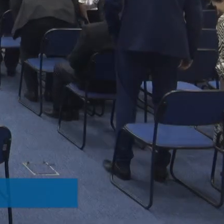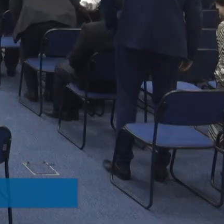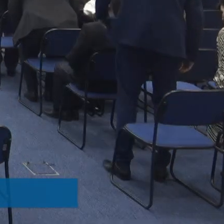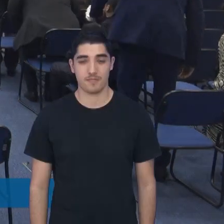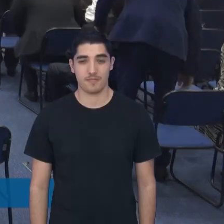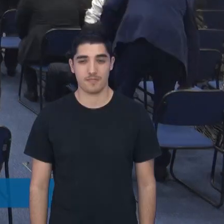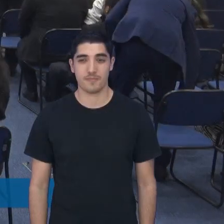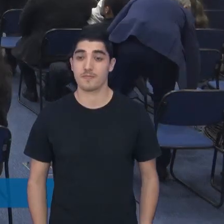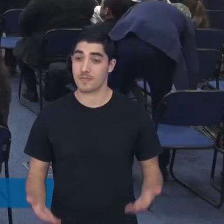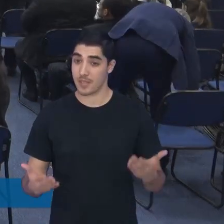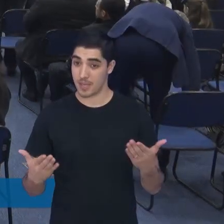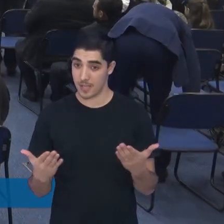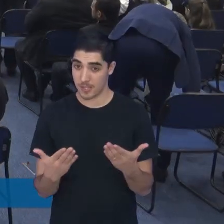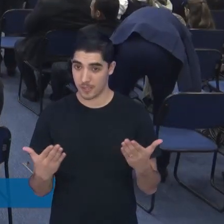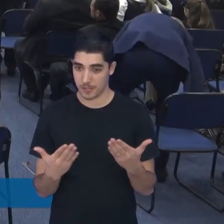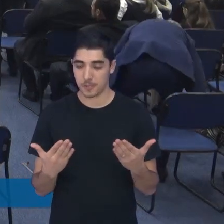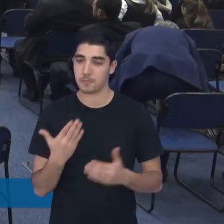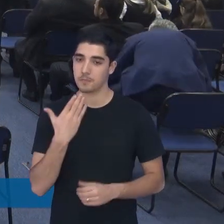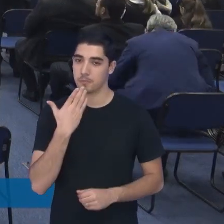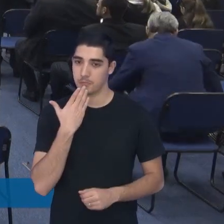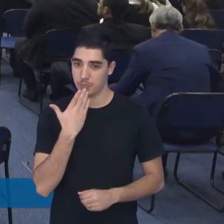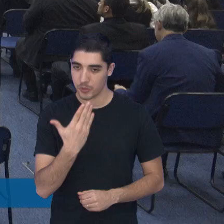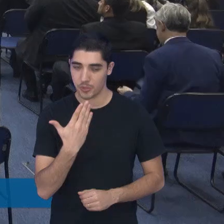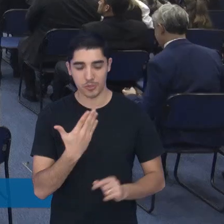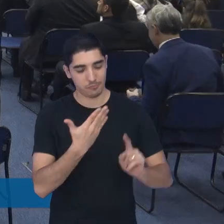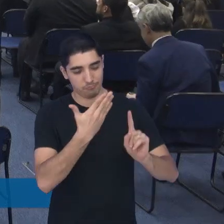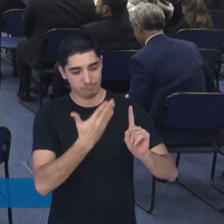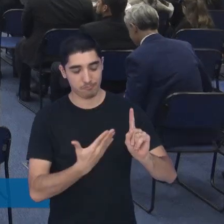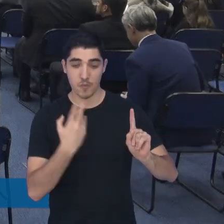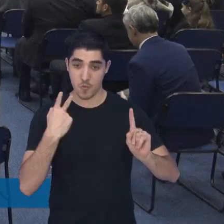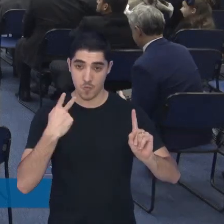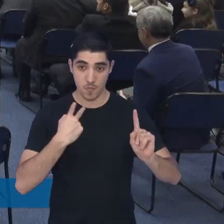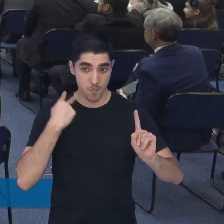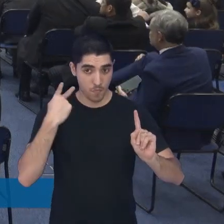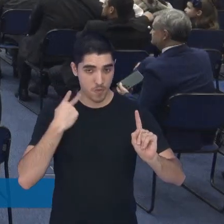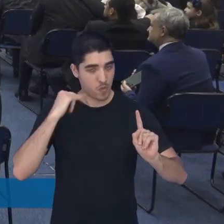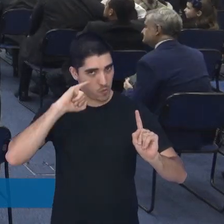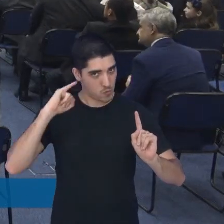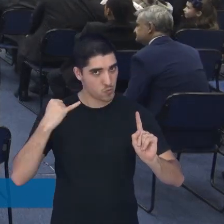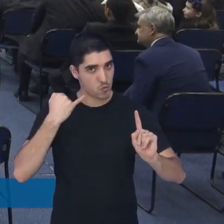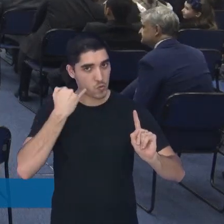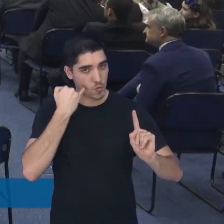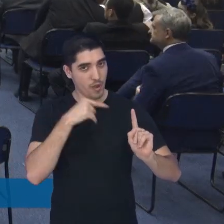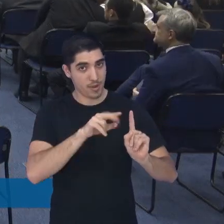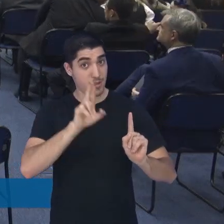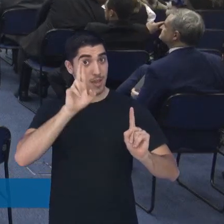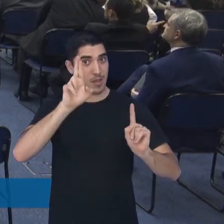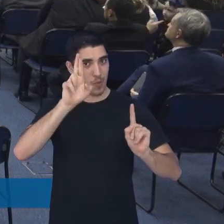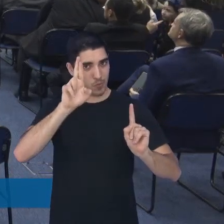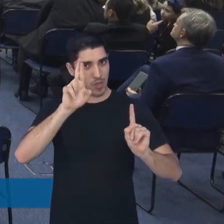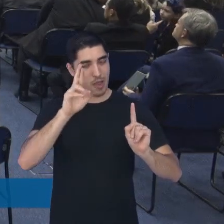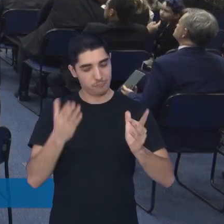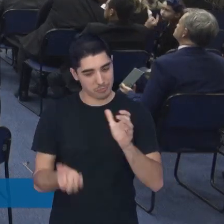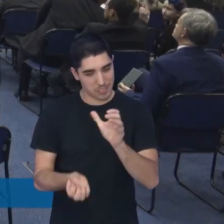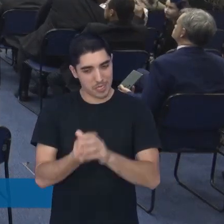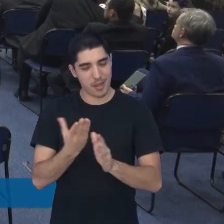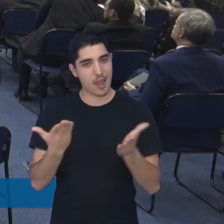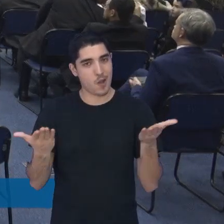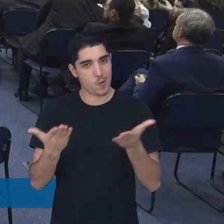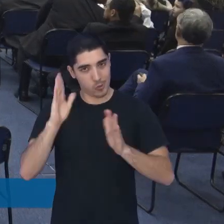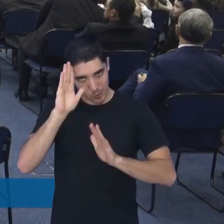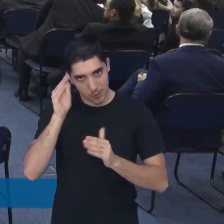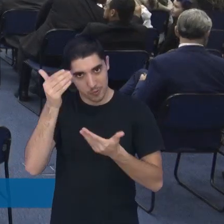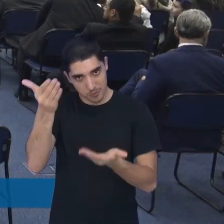Neste momento, anunciamos a palavra do autor da propositura que concede a honraria desta noite, vereador Juvenil Silvério.